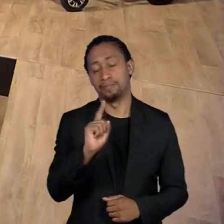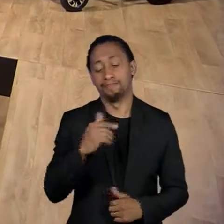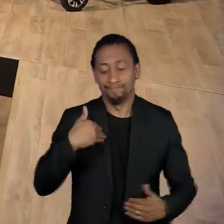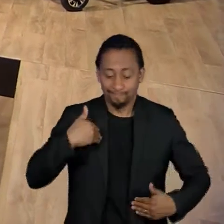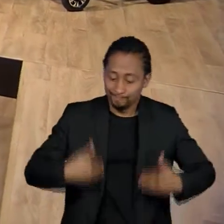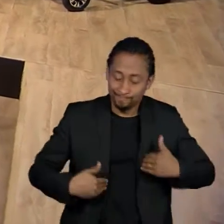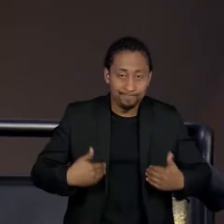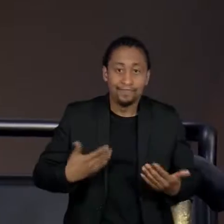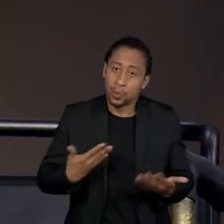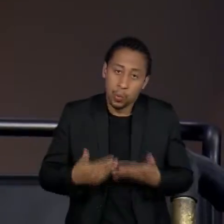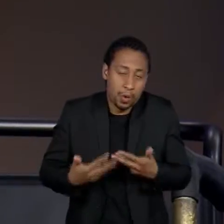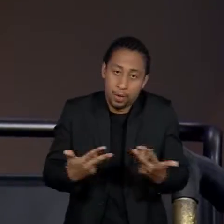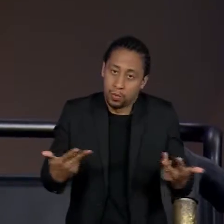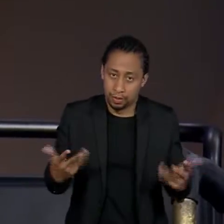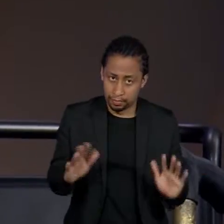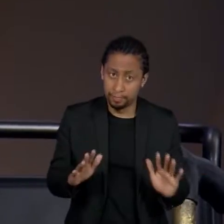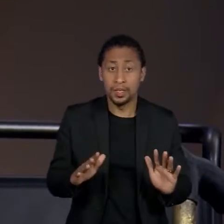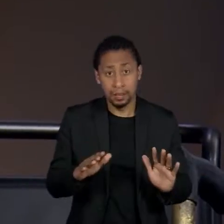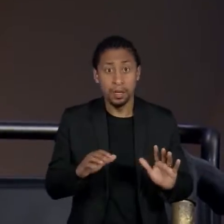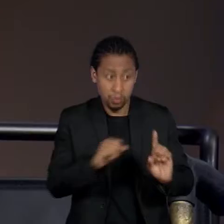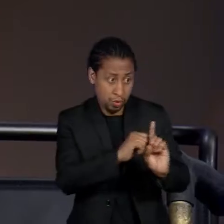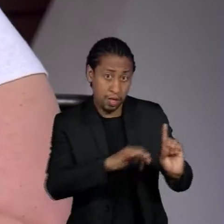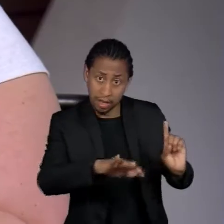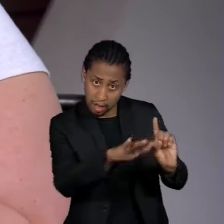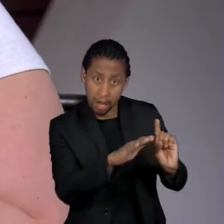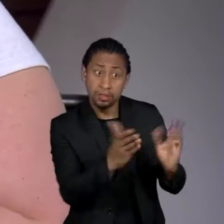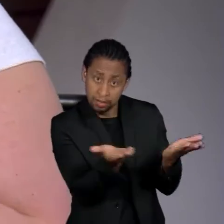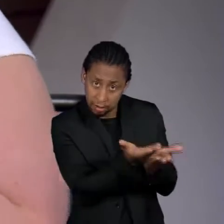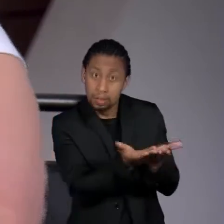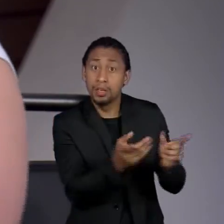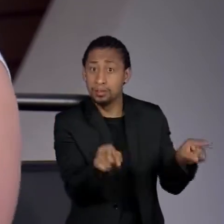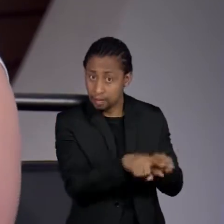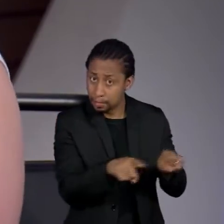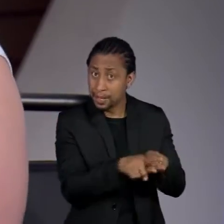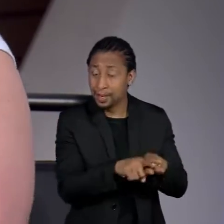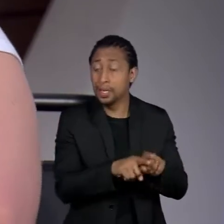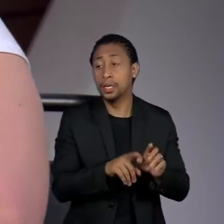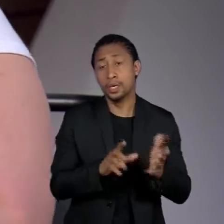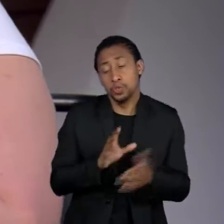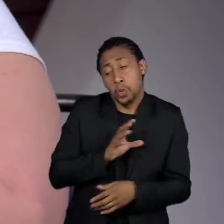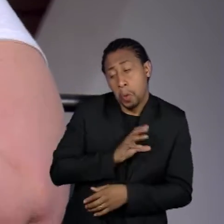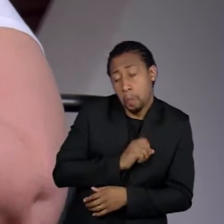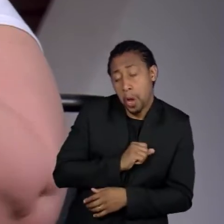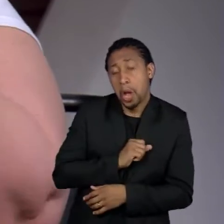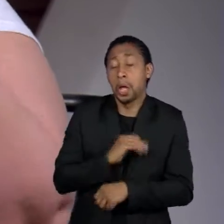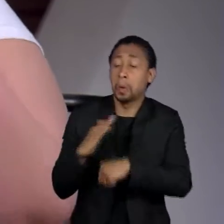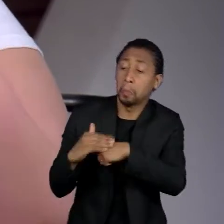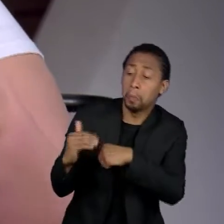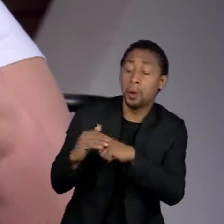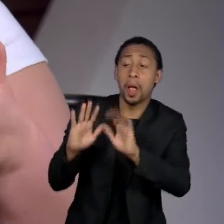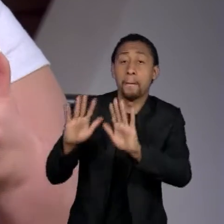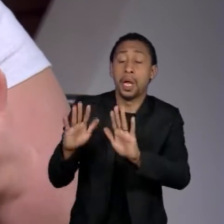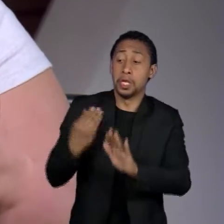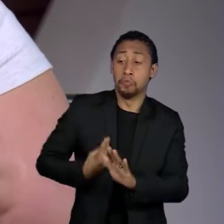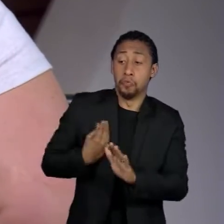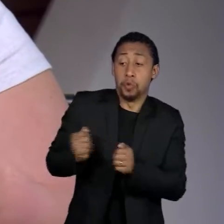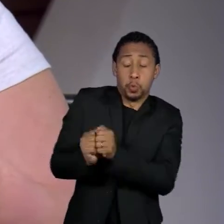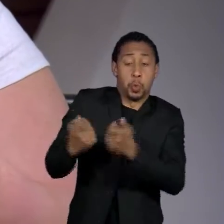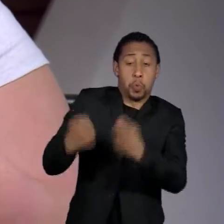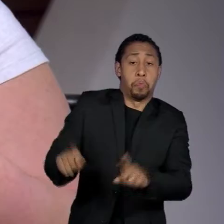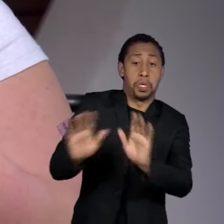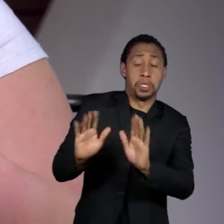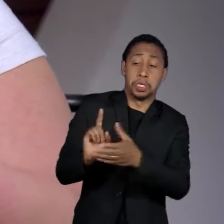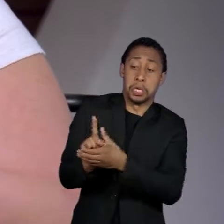a sociedade cristã. Temos que amar e respeitar, mas não precisamos conviver. Então a gente passa por esse período de